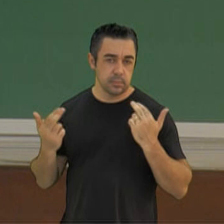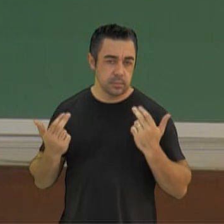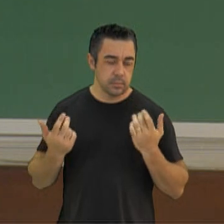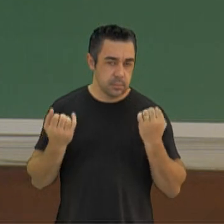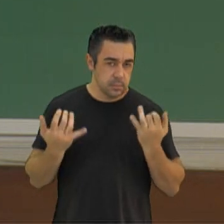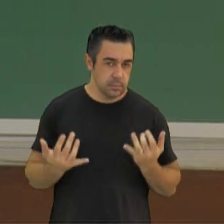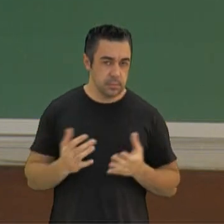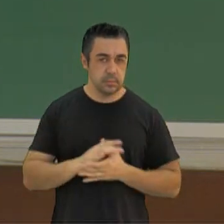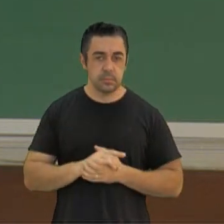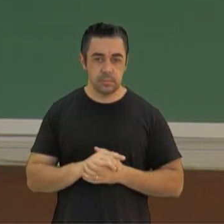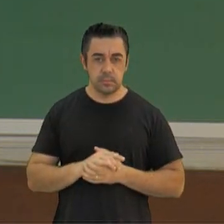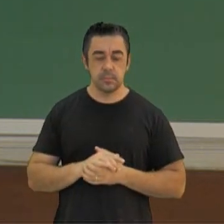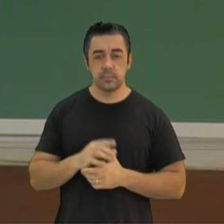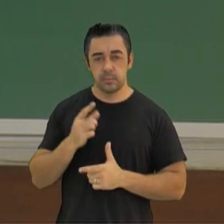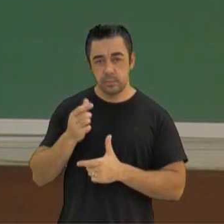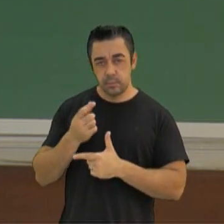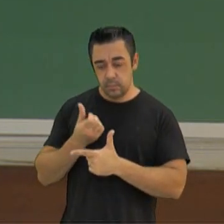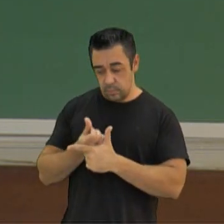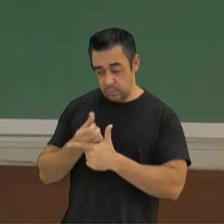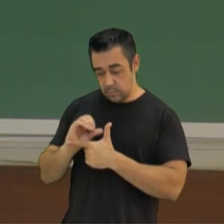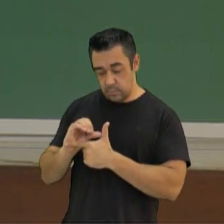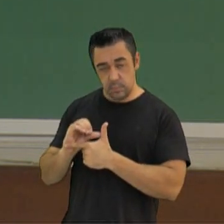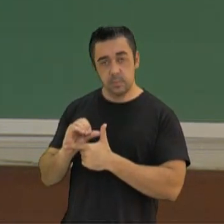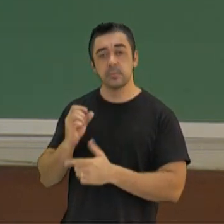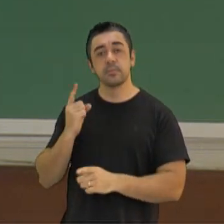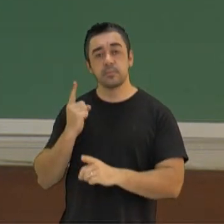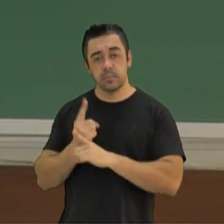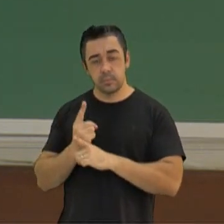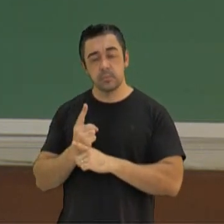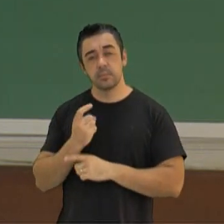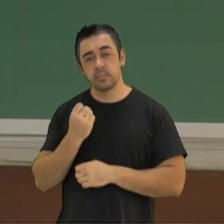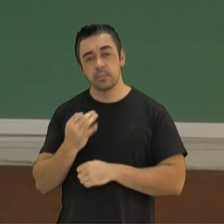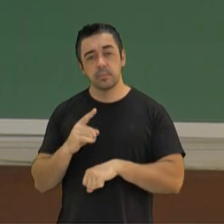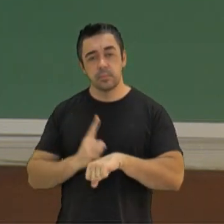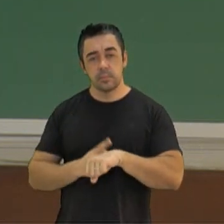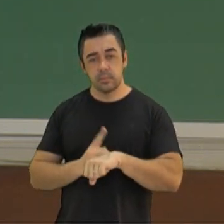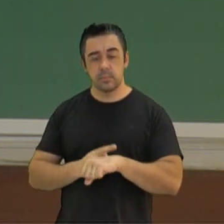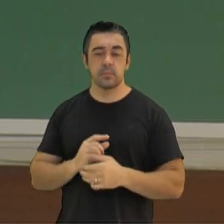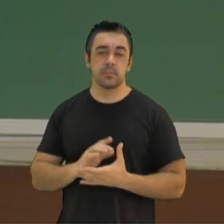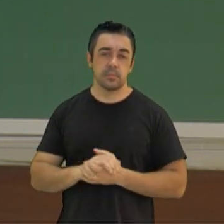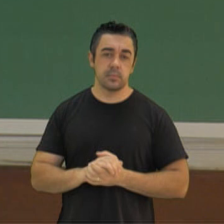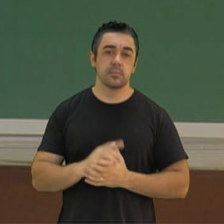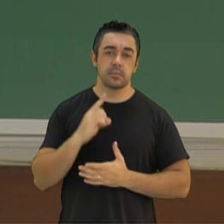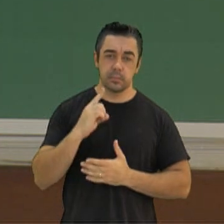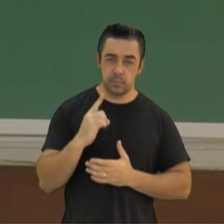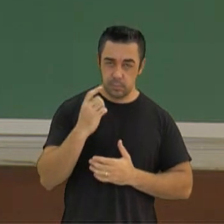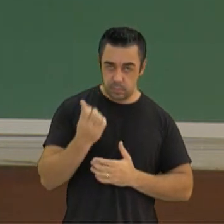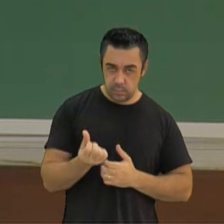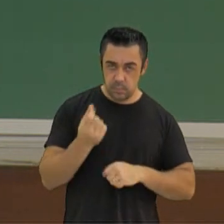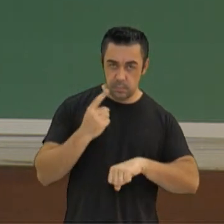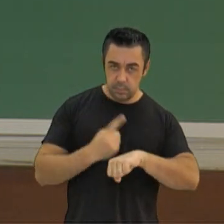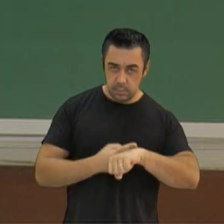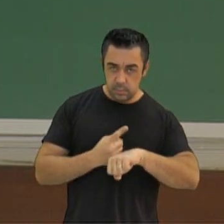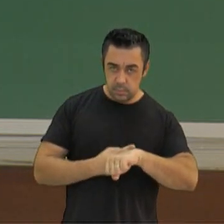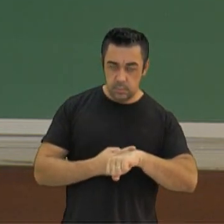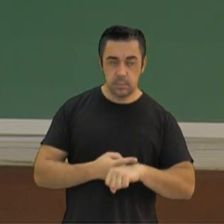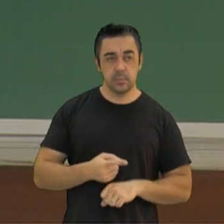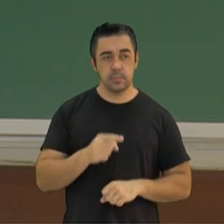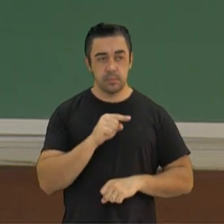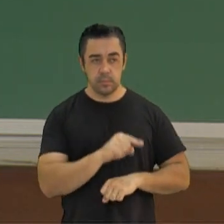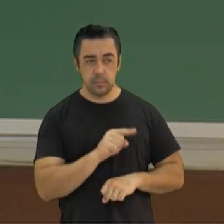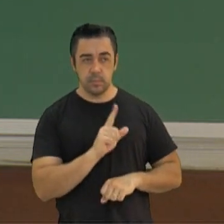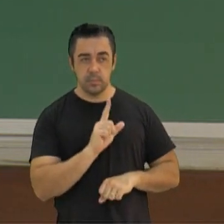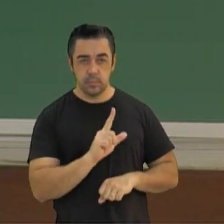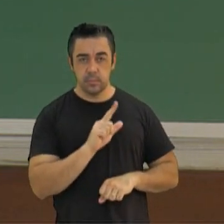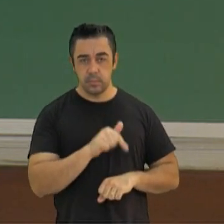agora há pouco. Divide por 60 para descobrir quantas horas cabem ali dentro. Então, cabem 16 horas e